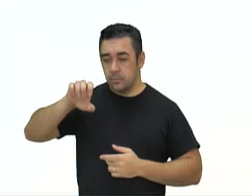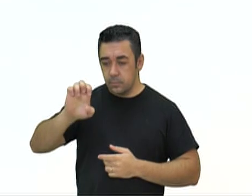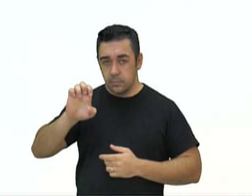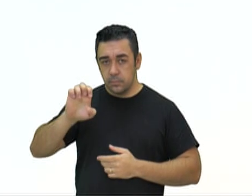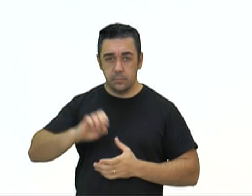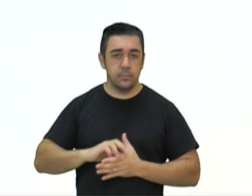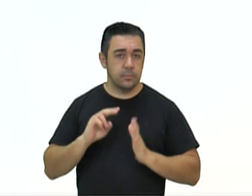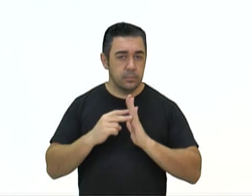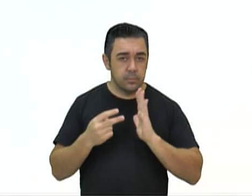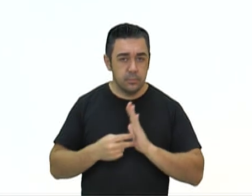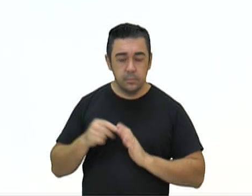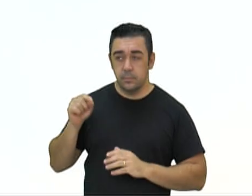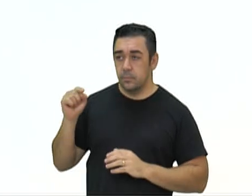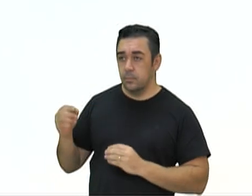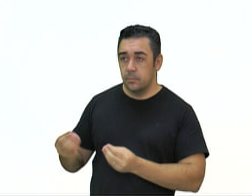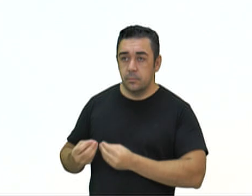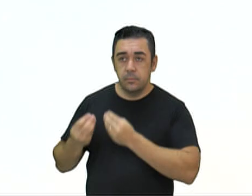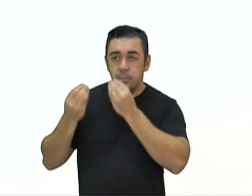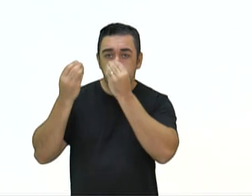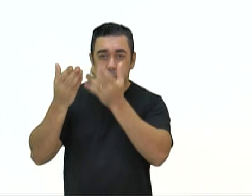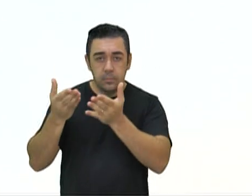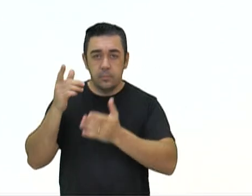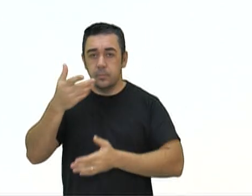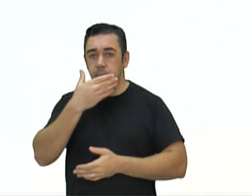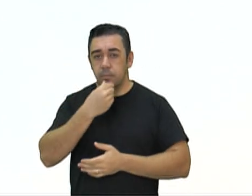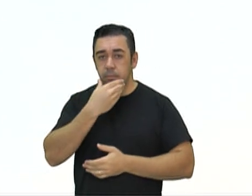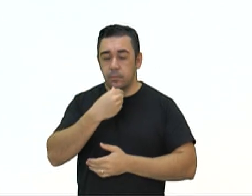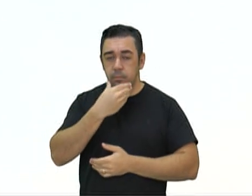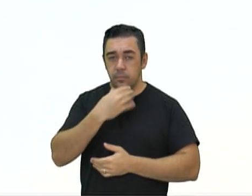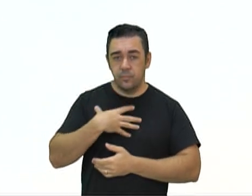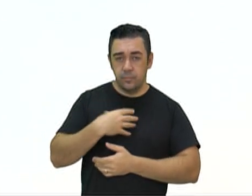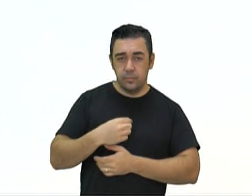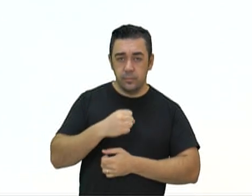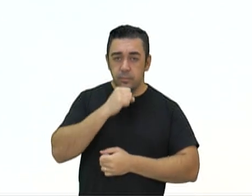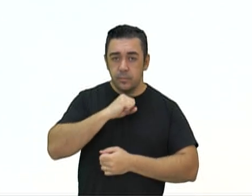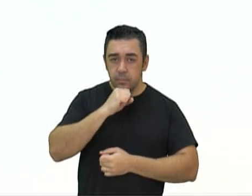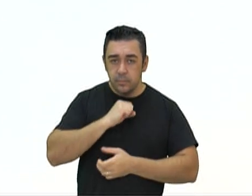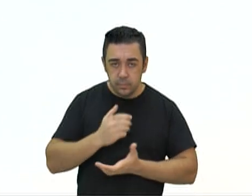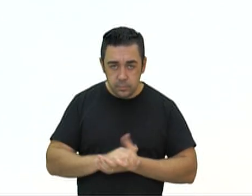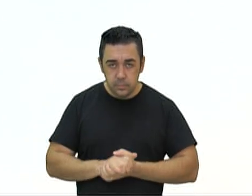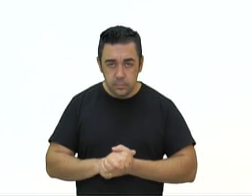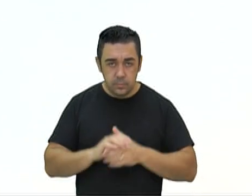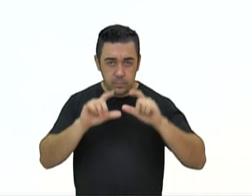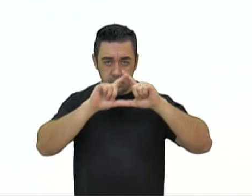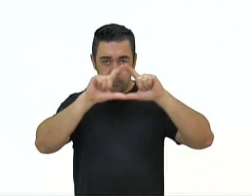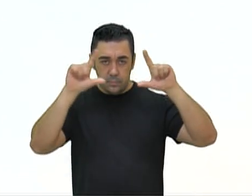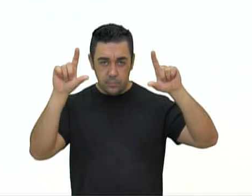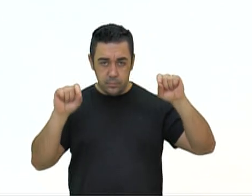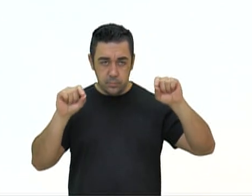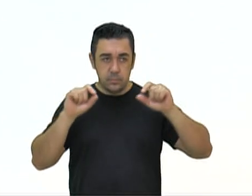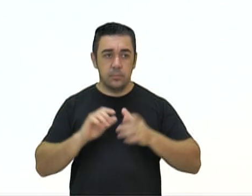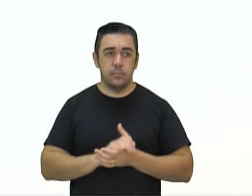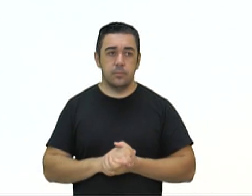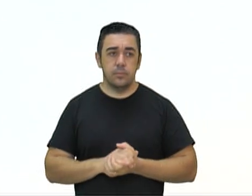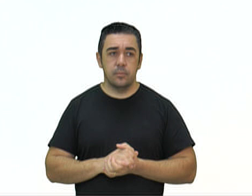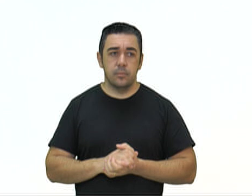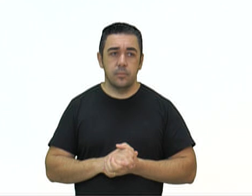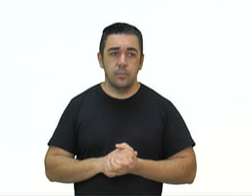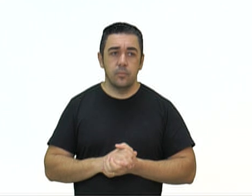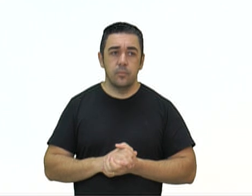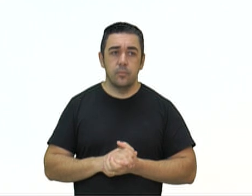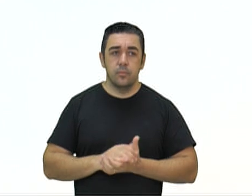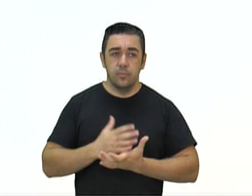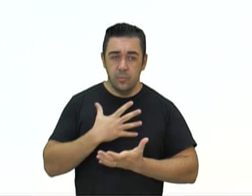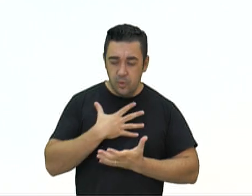referencial que se refere ao filho mais velho é o objeto indireto. Observem a frase ali para entender o uso do lhe. Diz lá na